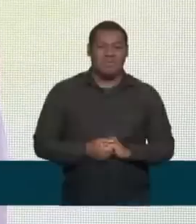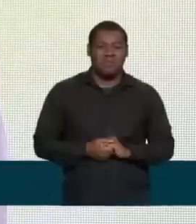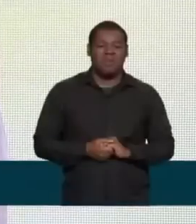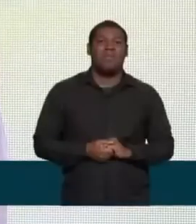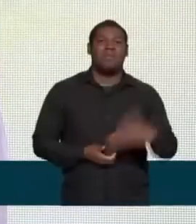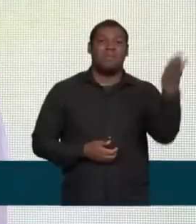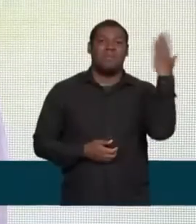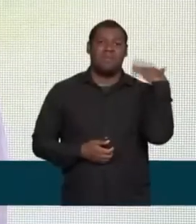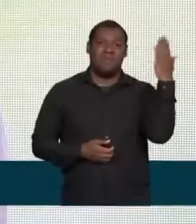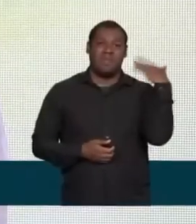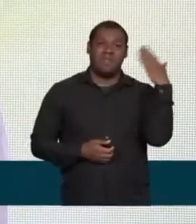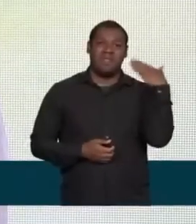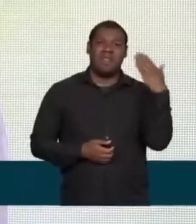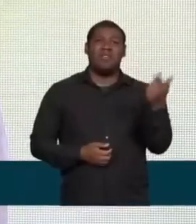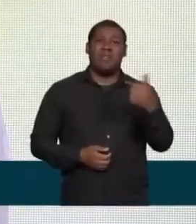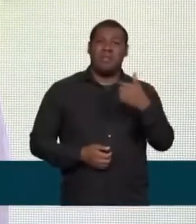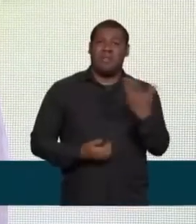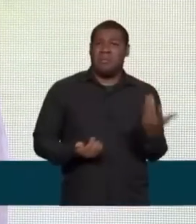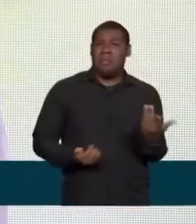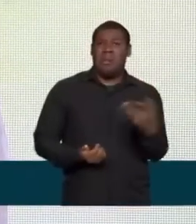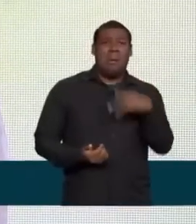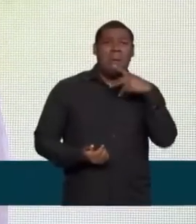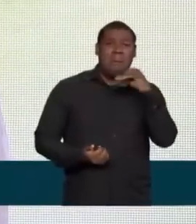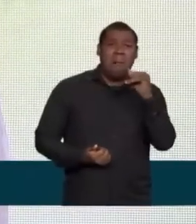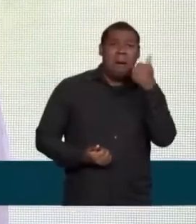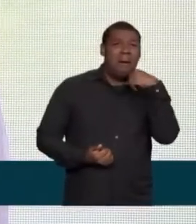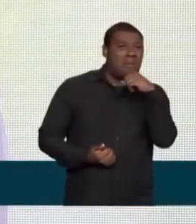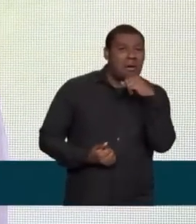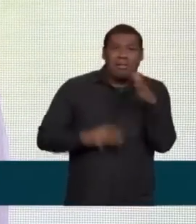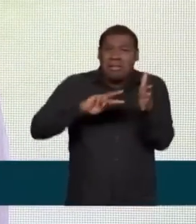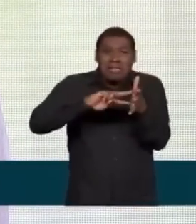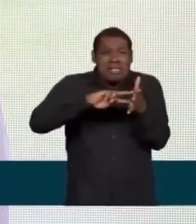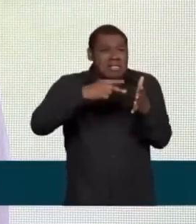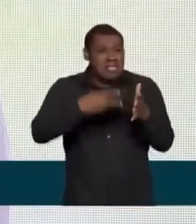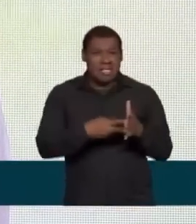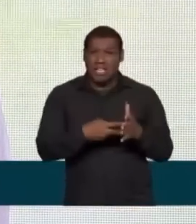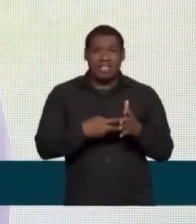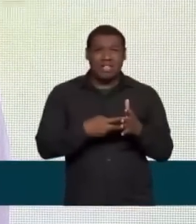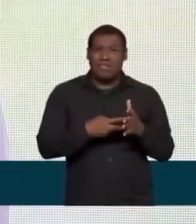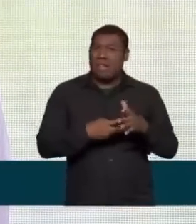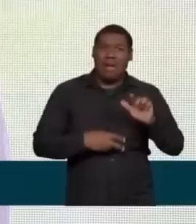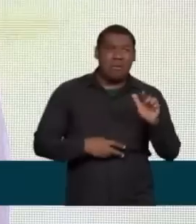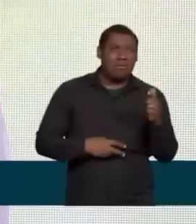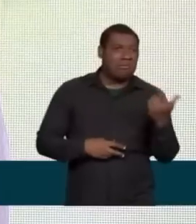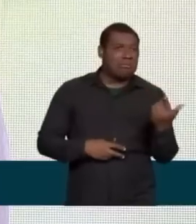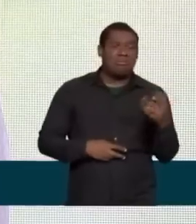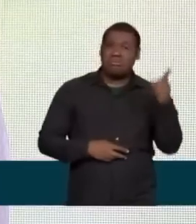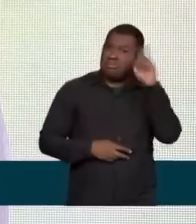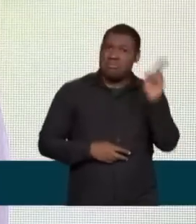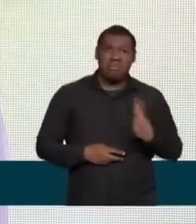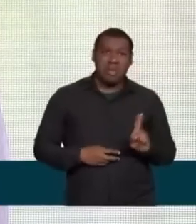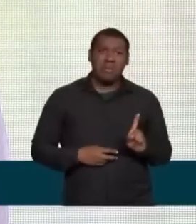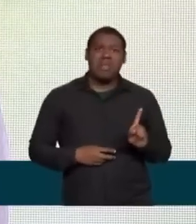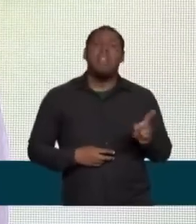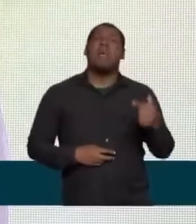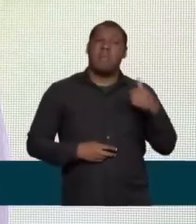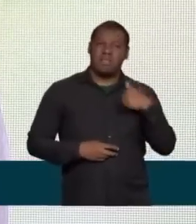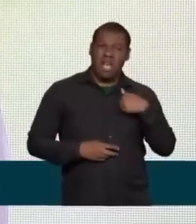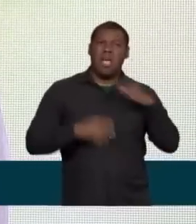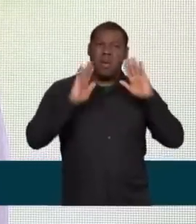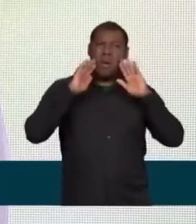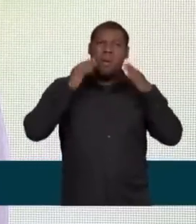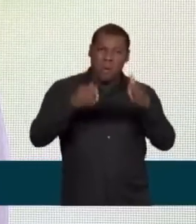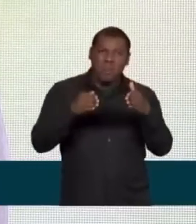Naquele tempo, nem eu nem Paiinho sabíamos o significado de ser doutor, mas eu me apeguei à importância